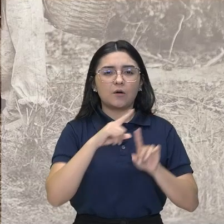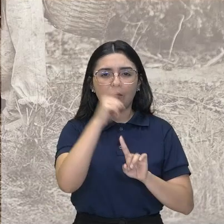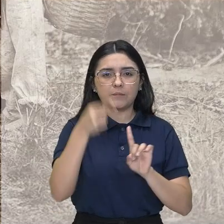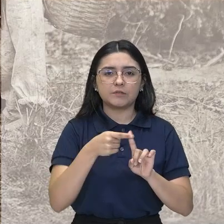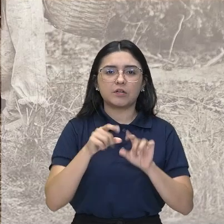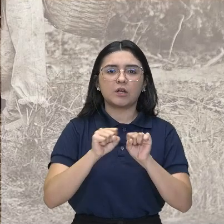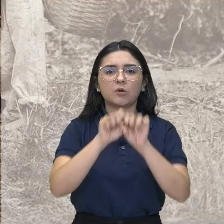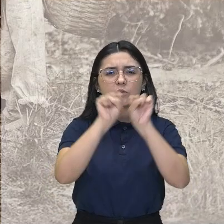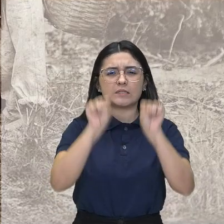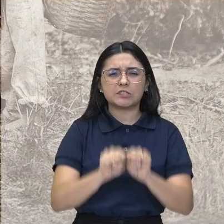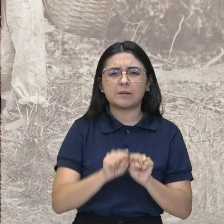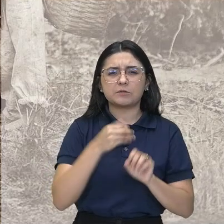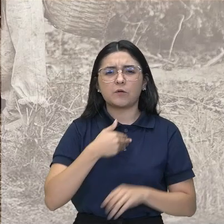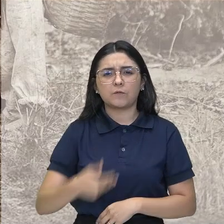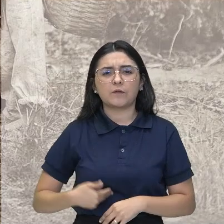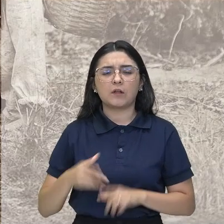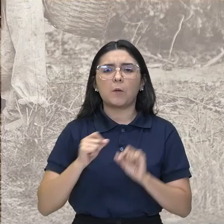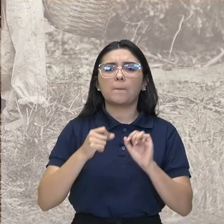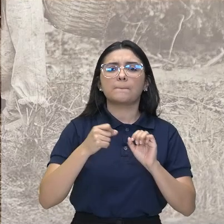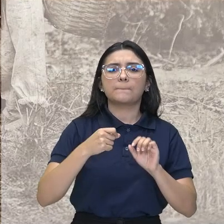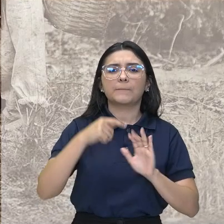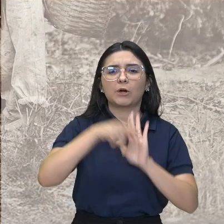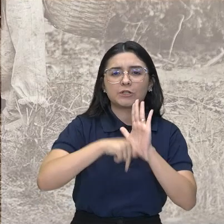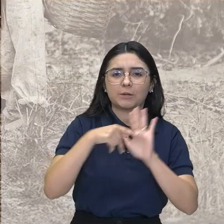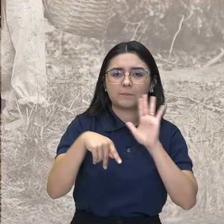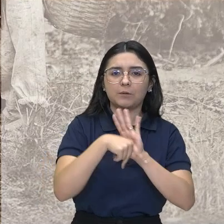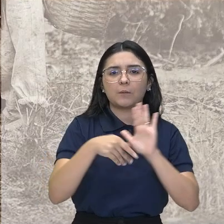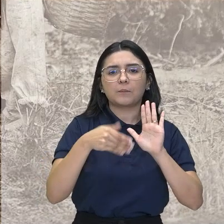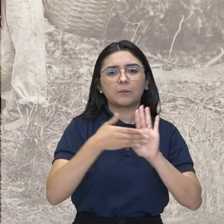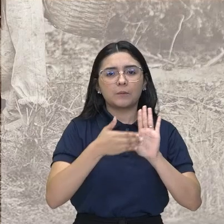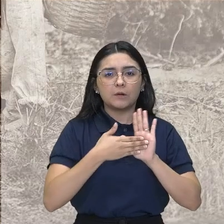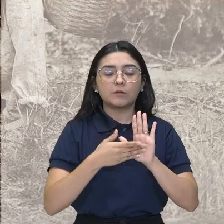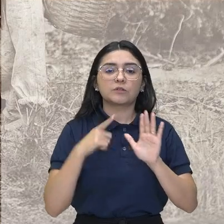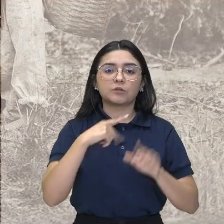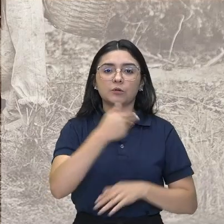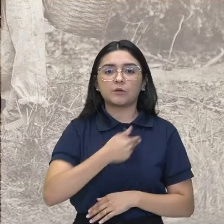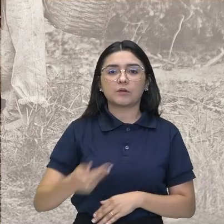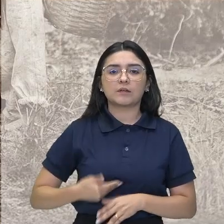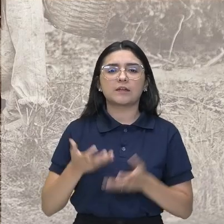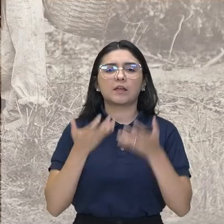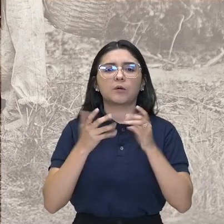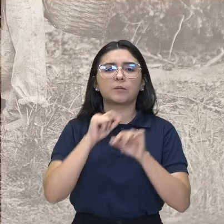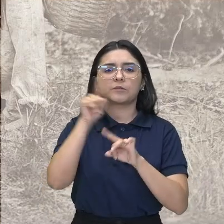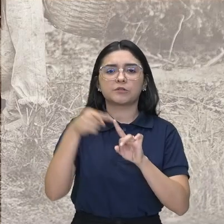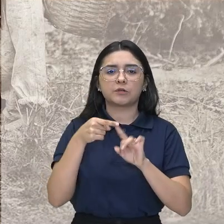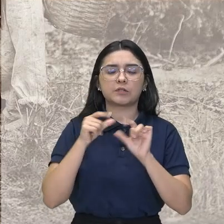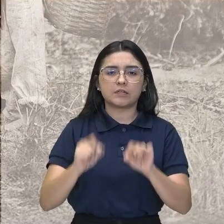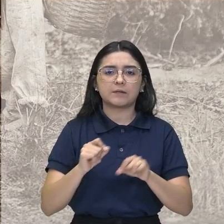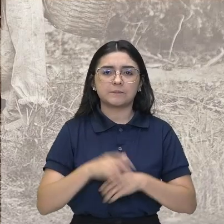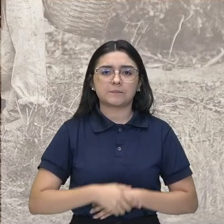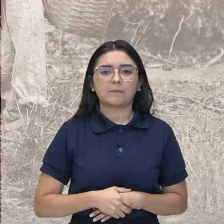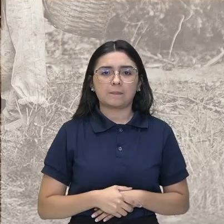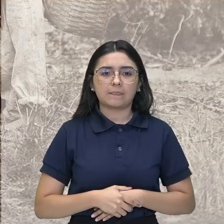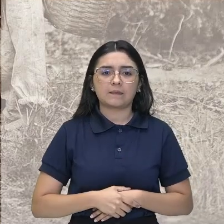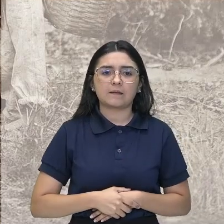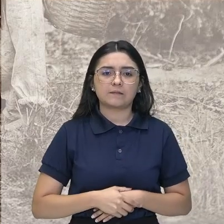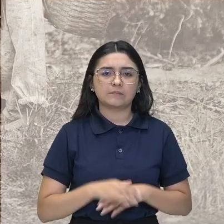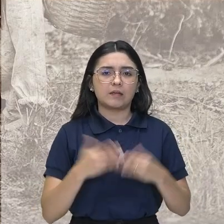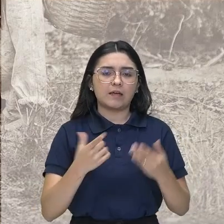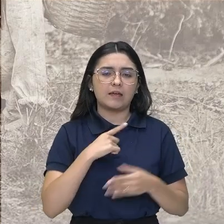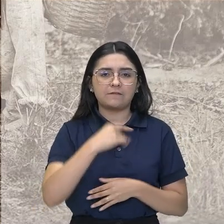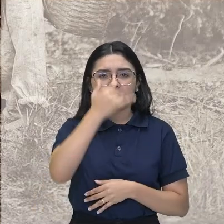de governo, digamos assim, um projeto de governo que buscava, entre outras coisas, impedir que população